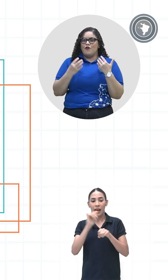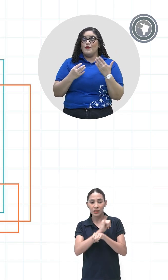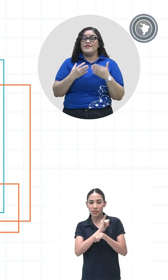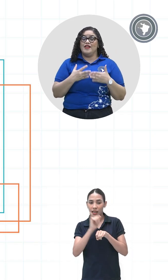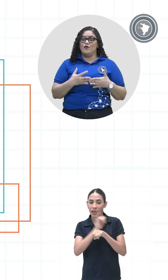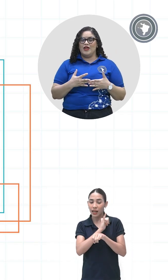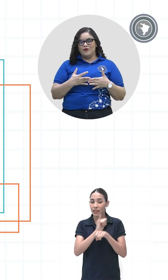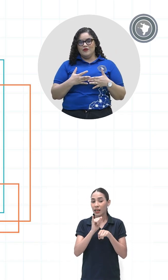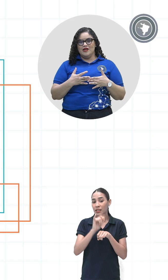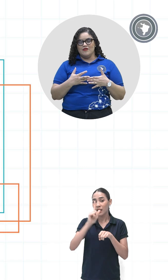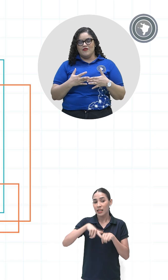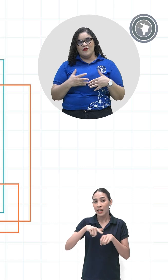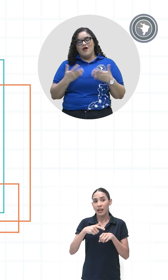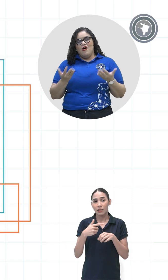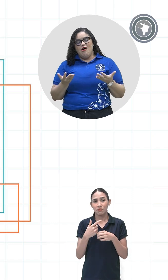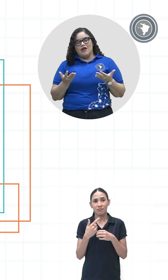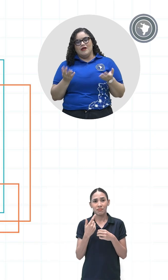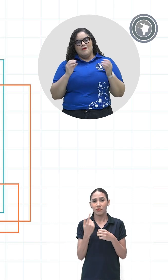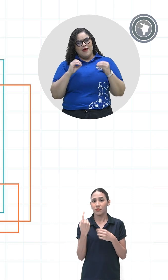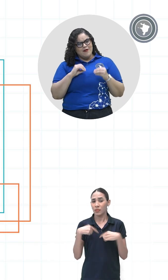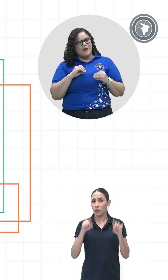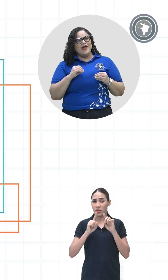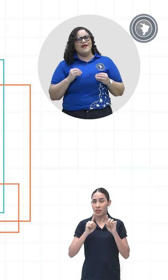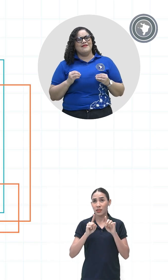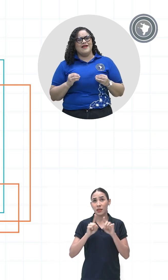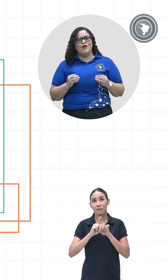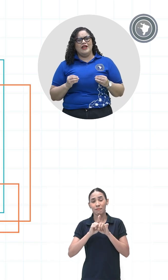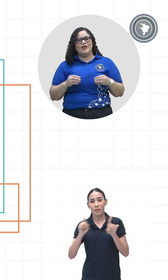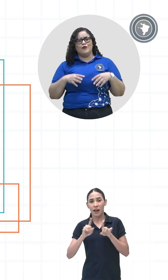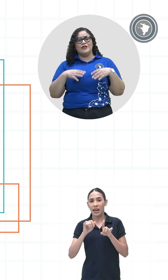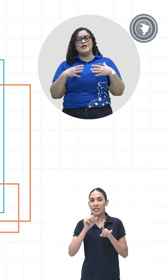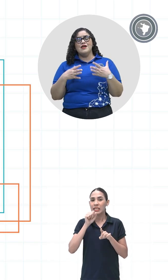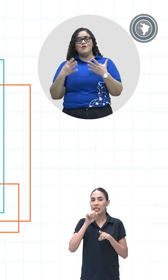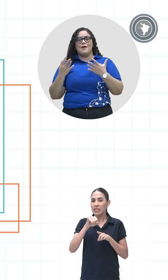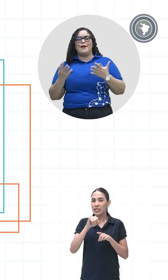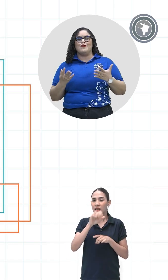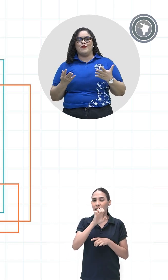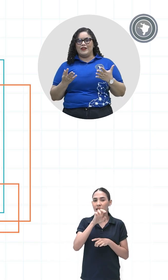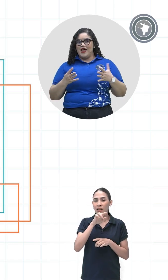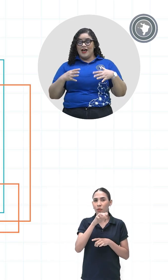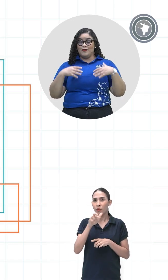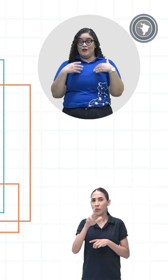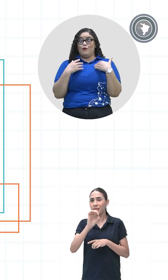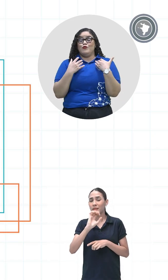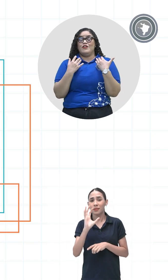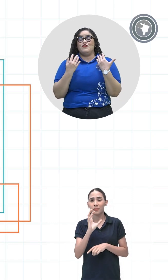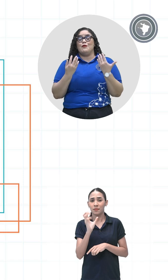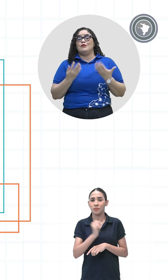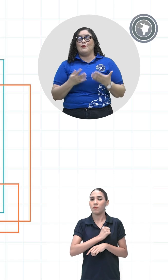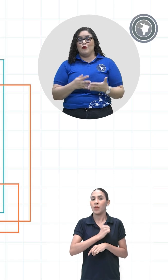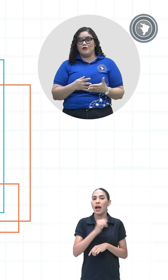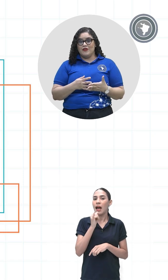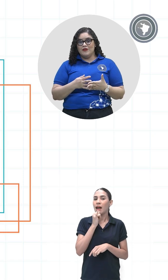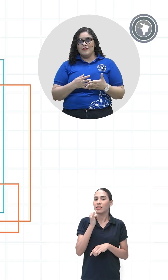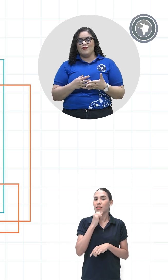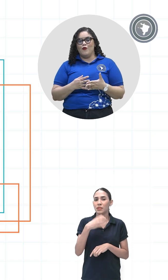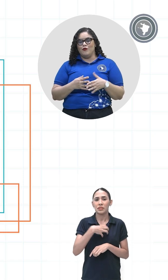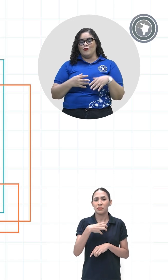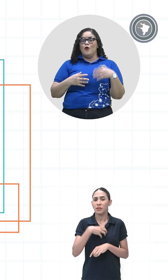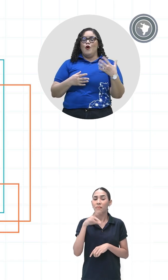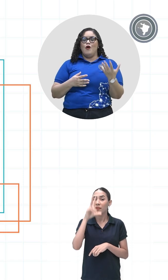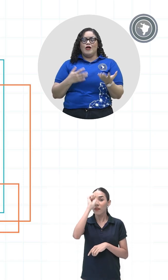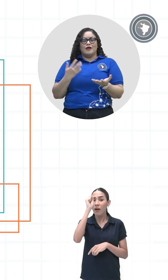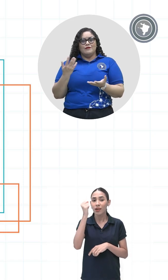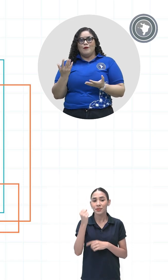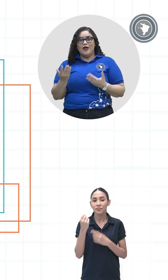de certa forma, seriam redundantes. Ora, mas para esse eu lírico tão apaixonado, que com um sentimento amoroso tão